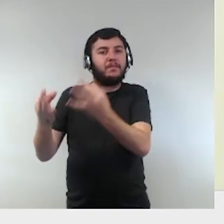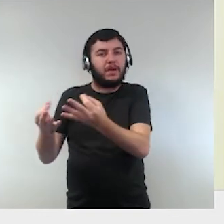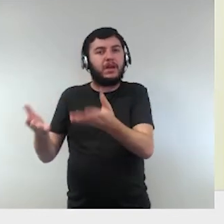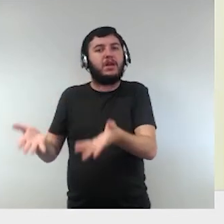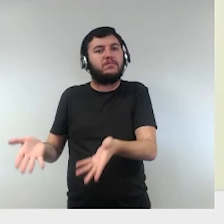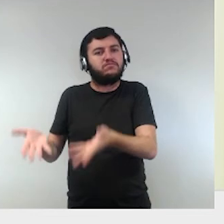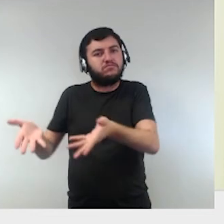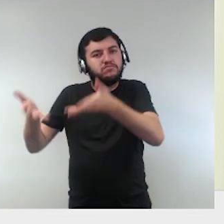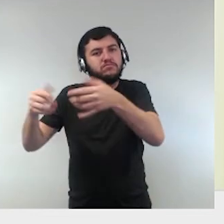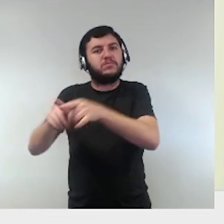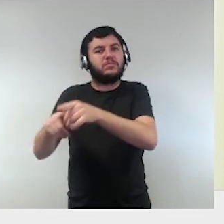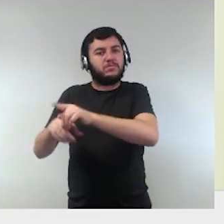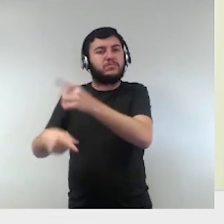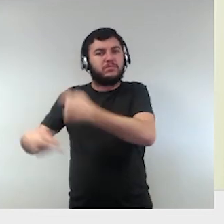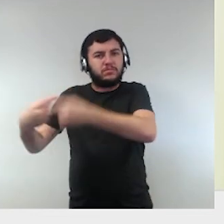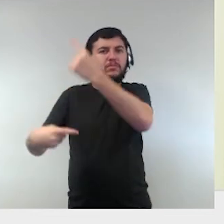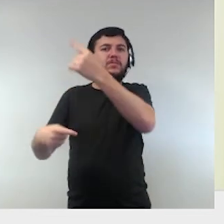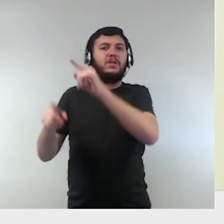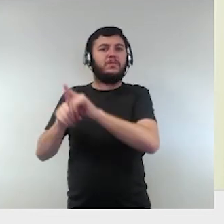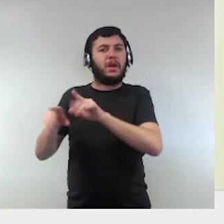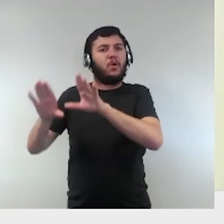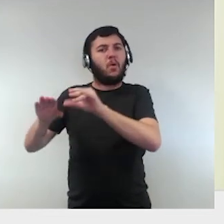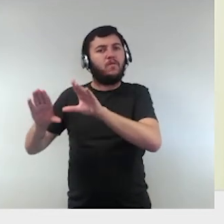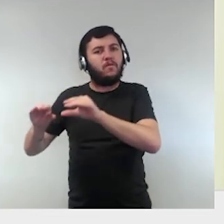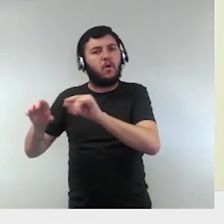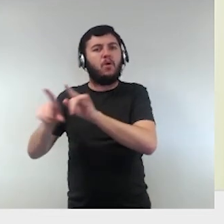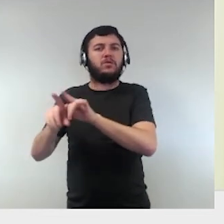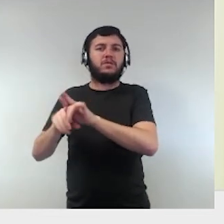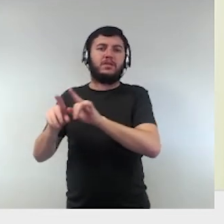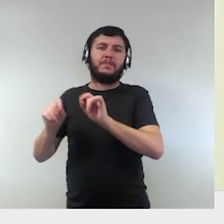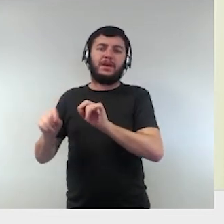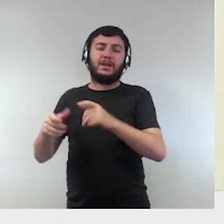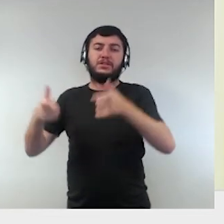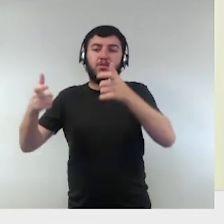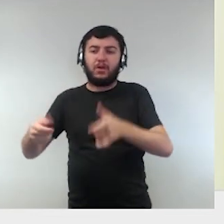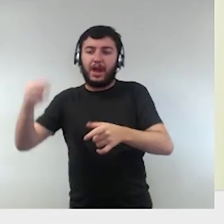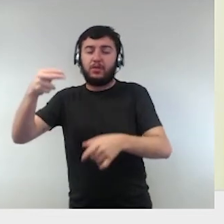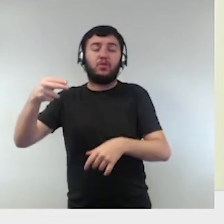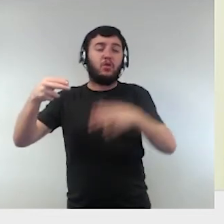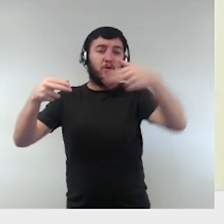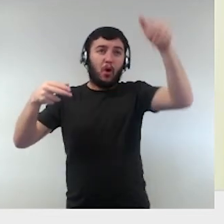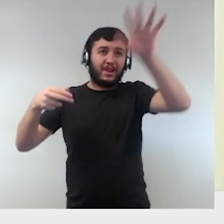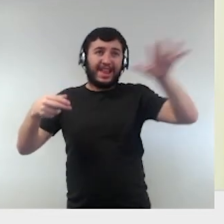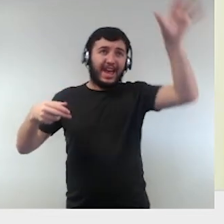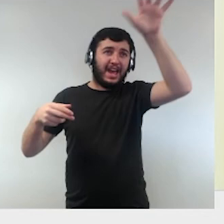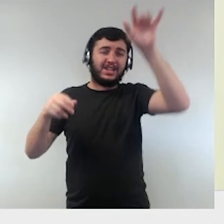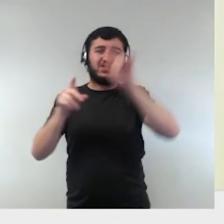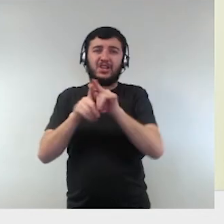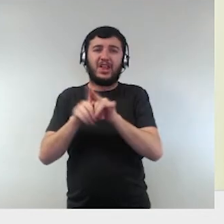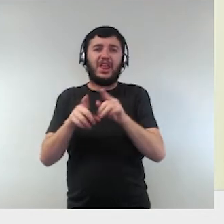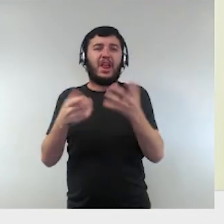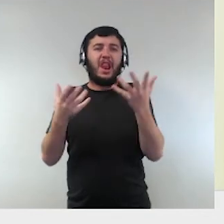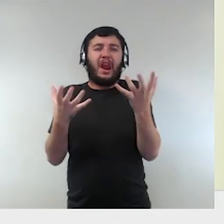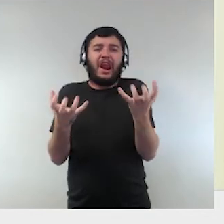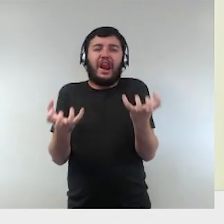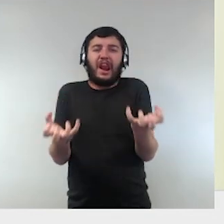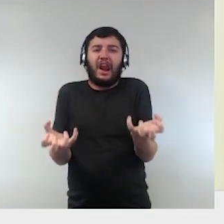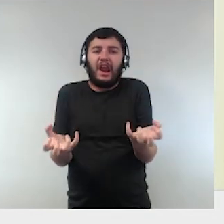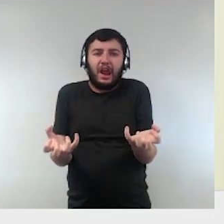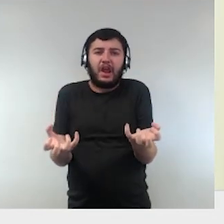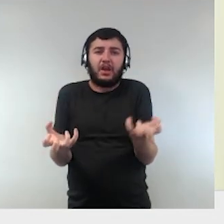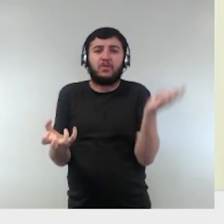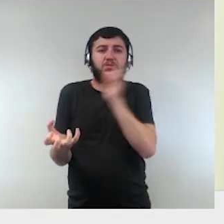aqui desfavorecida, com pouca riqueza hídrica, é fundamental. Outro detalhe, que assim, esse é o mercado de